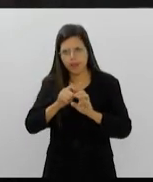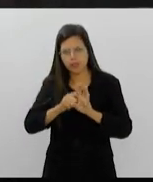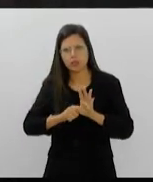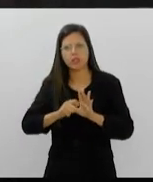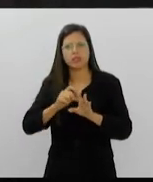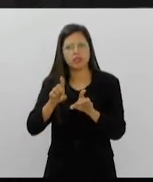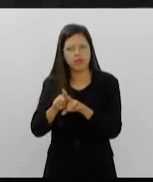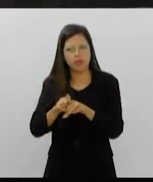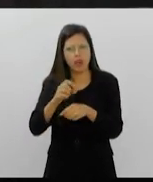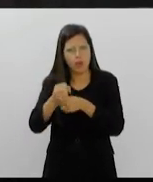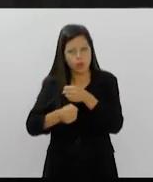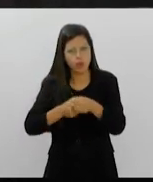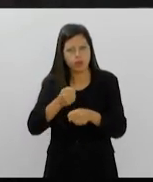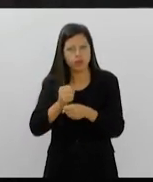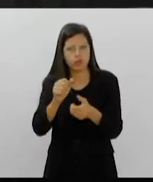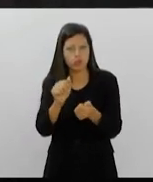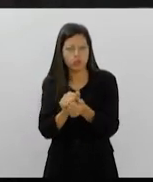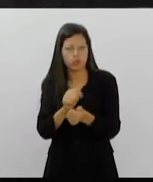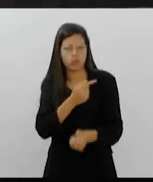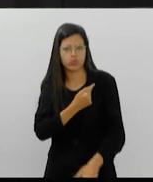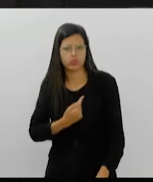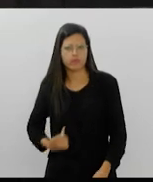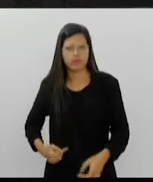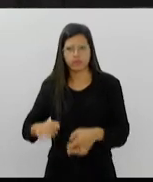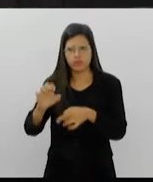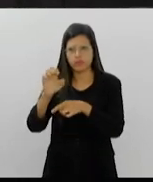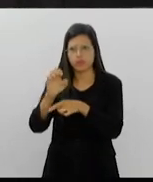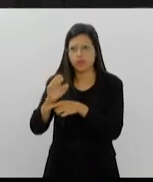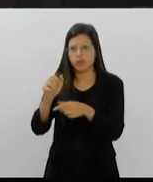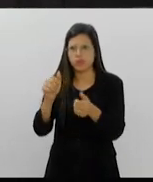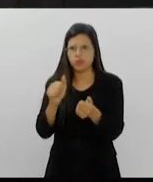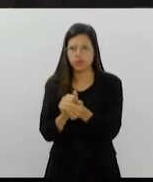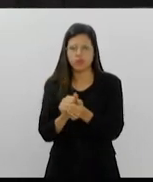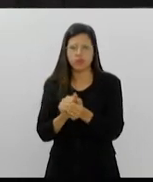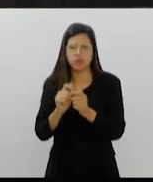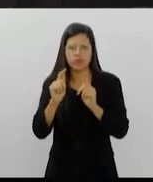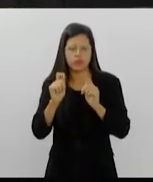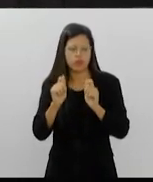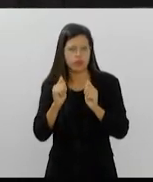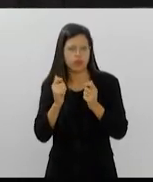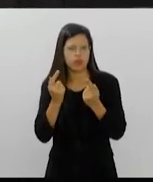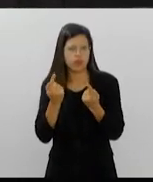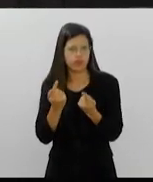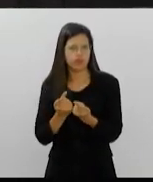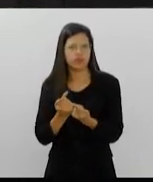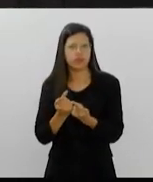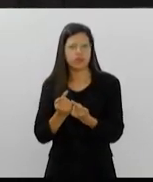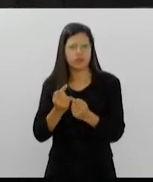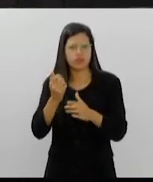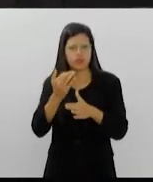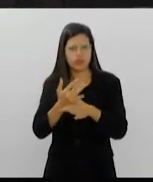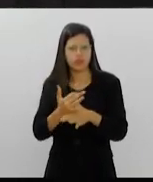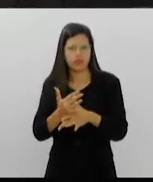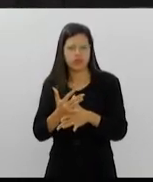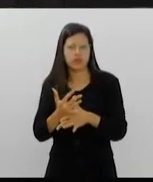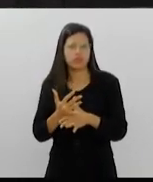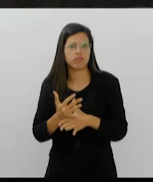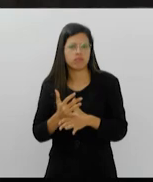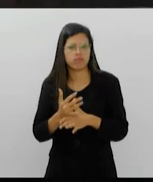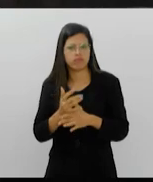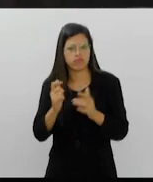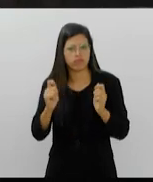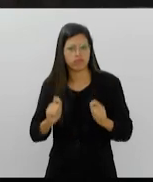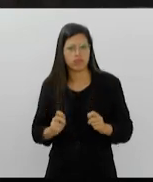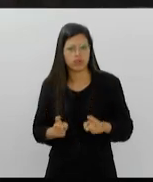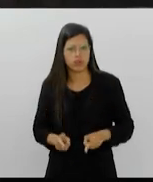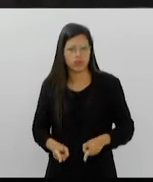ano, junto ao governador do estado, junto a essa casa legislativa, para que a cidade possa seguir no caminho